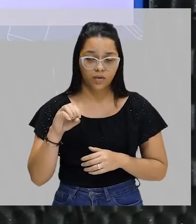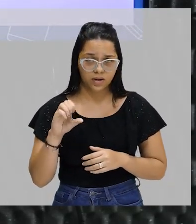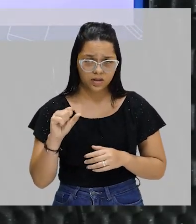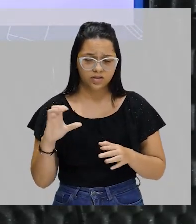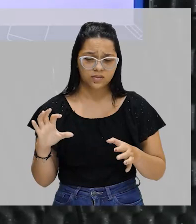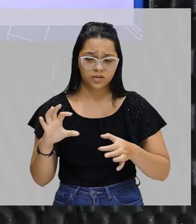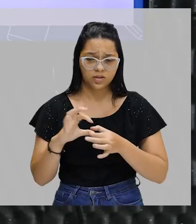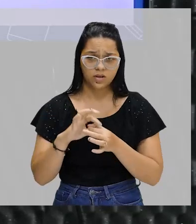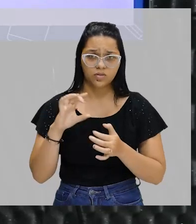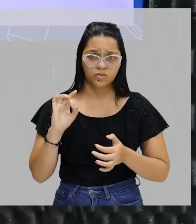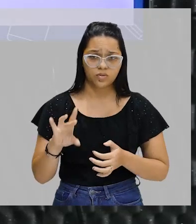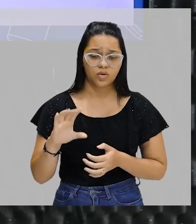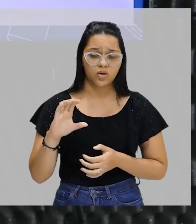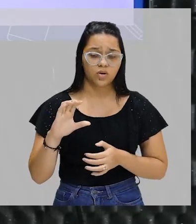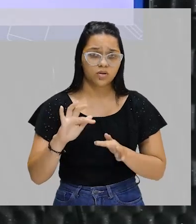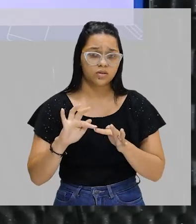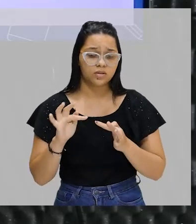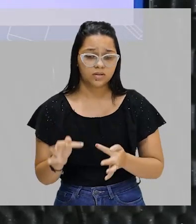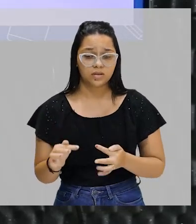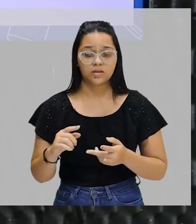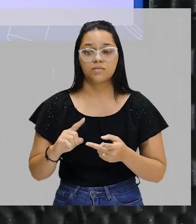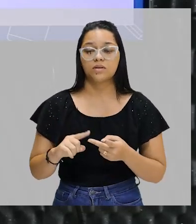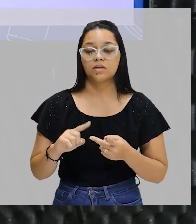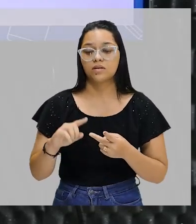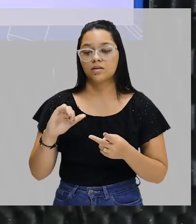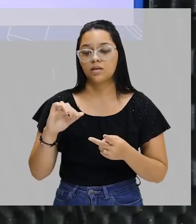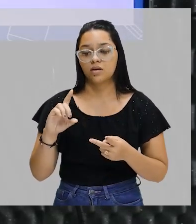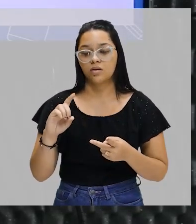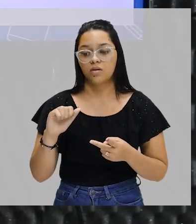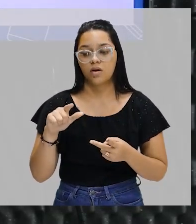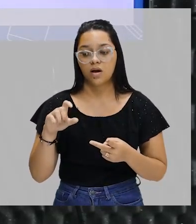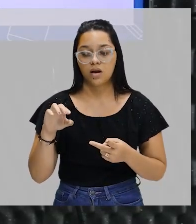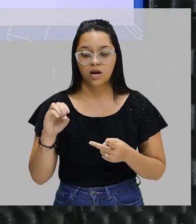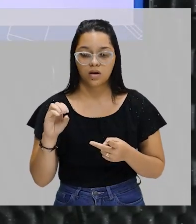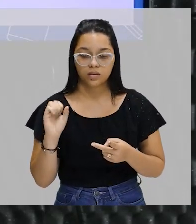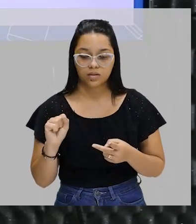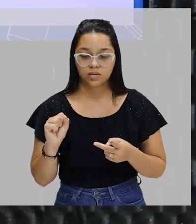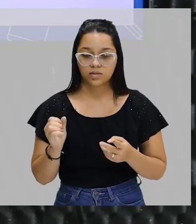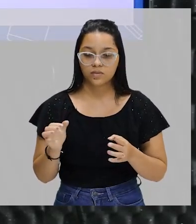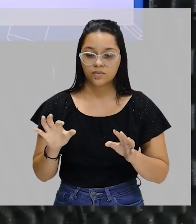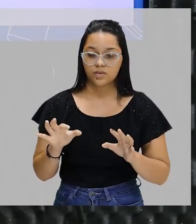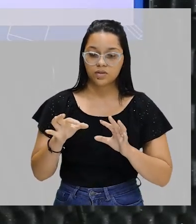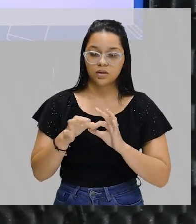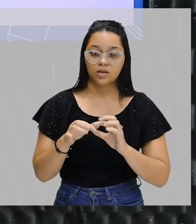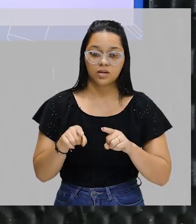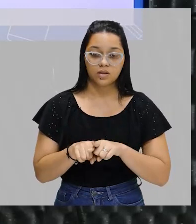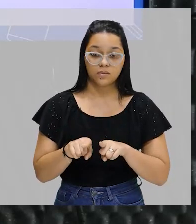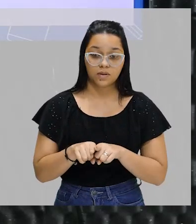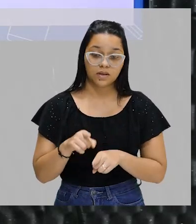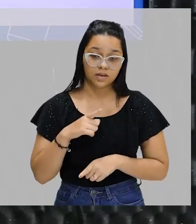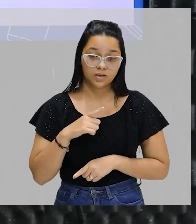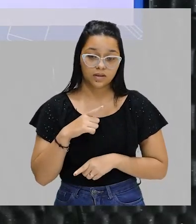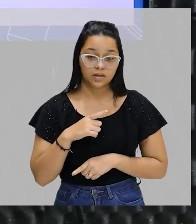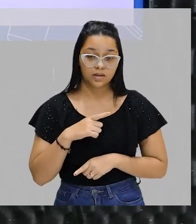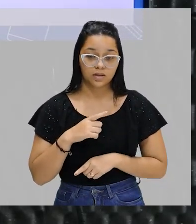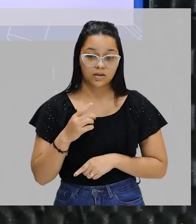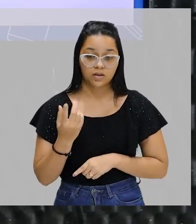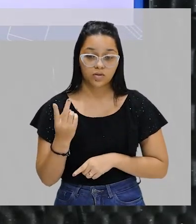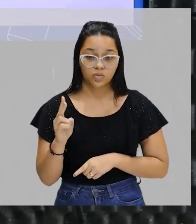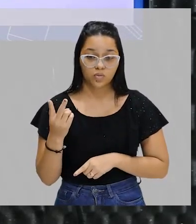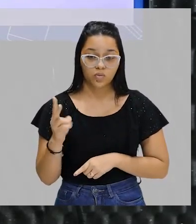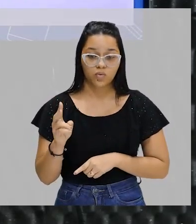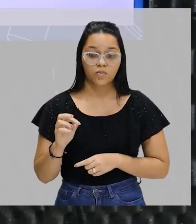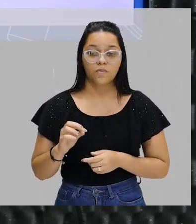fechada, somente com ligações simples. Cicloalcenos, cadeia fechada, no entanto, com a presença de uma ligação